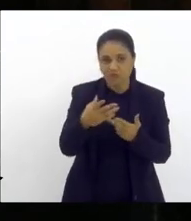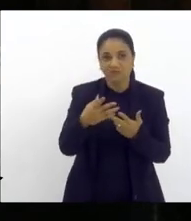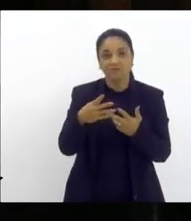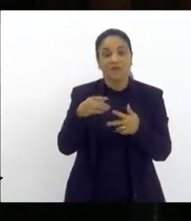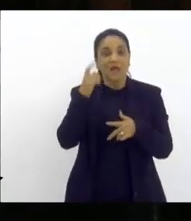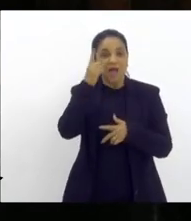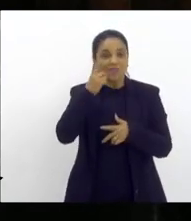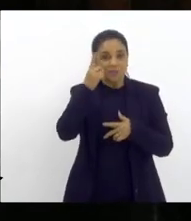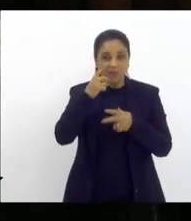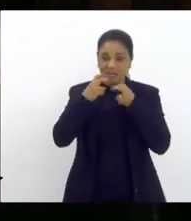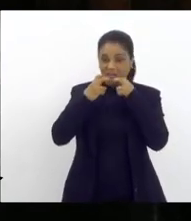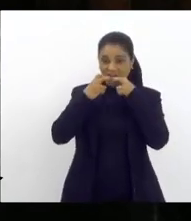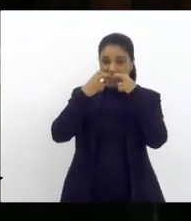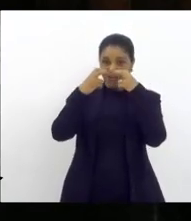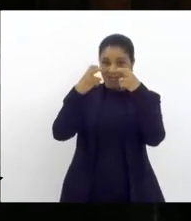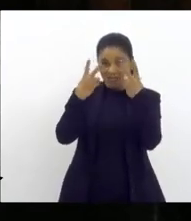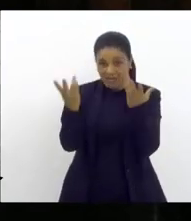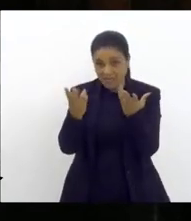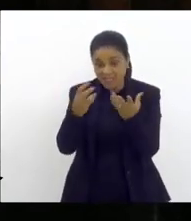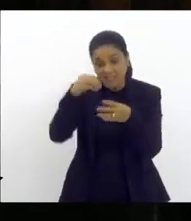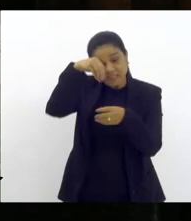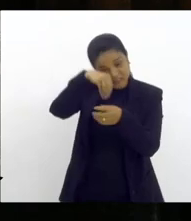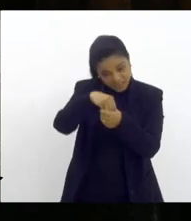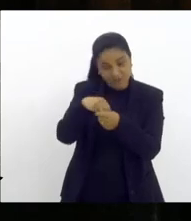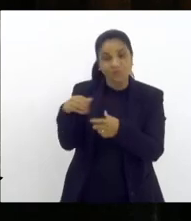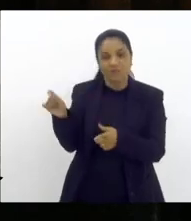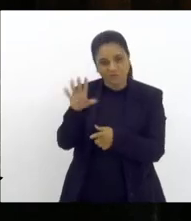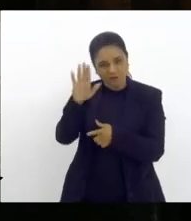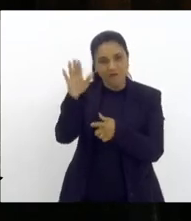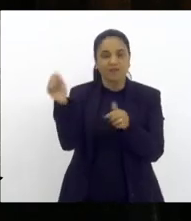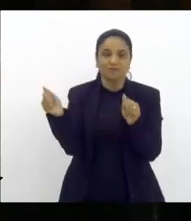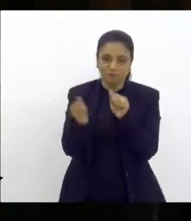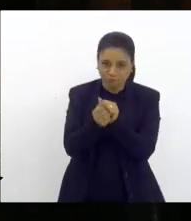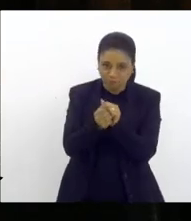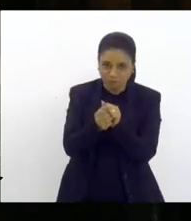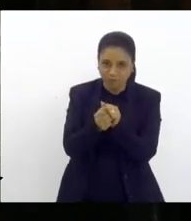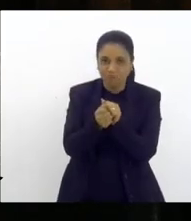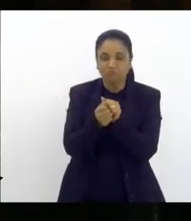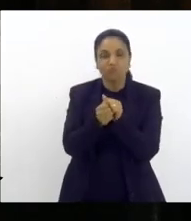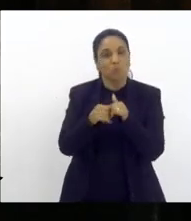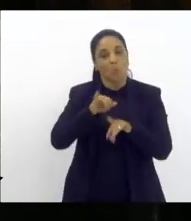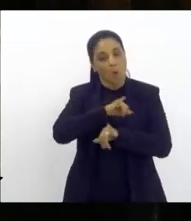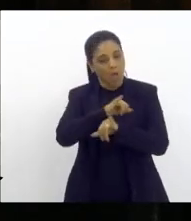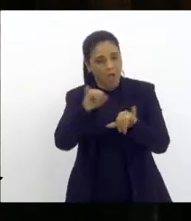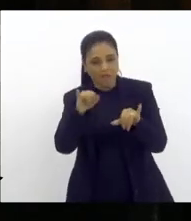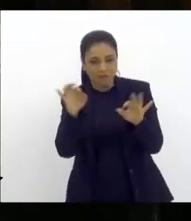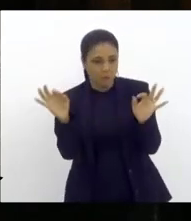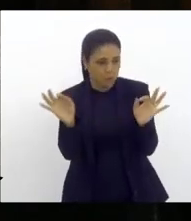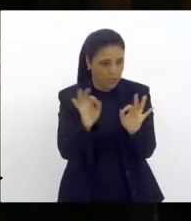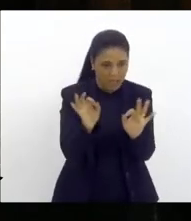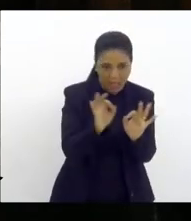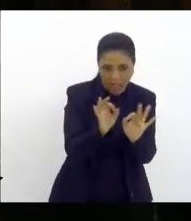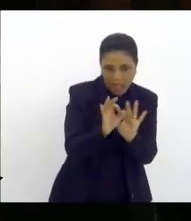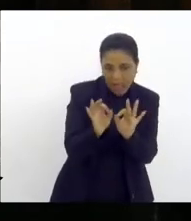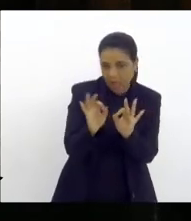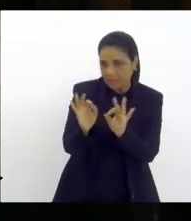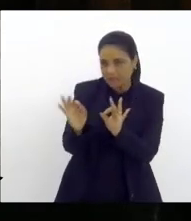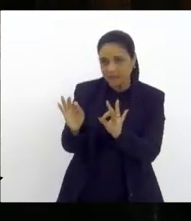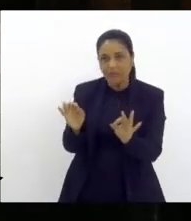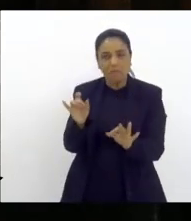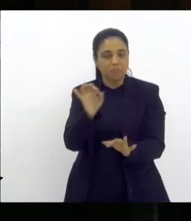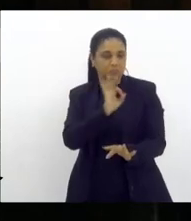o seu chilique deveria estar dentro da Favela Também não deve ter avisado nada a ninguém porque circula